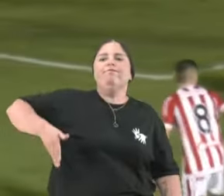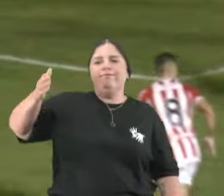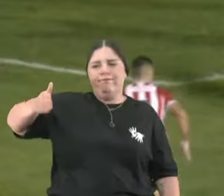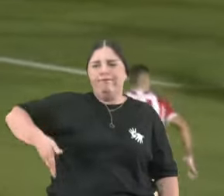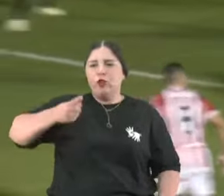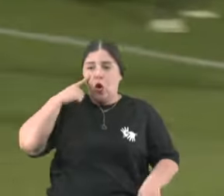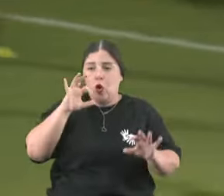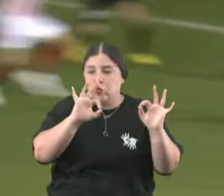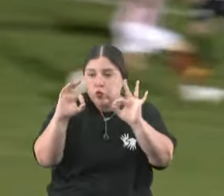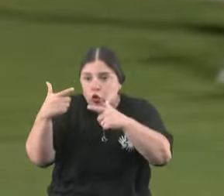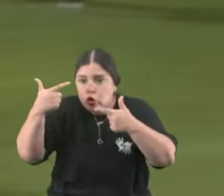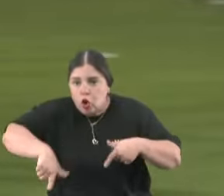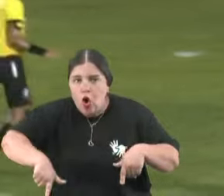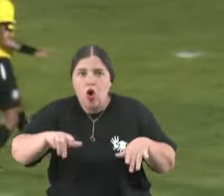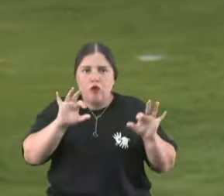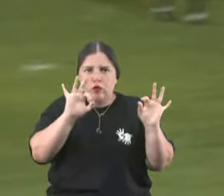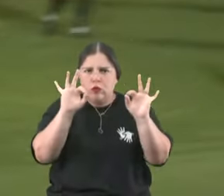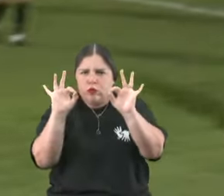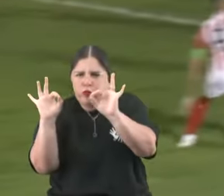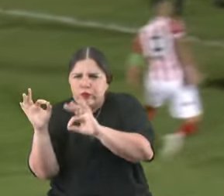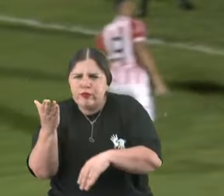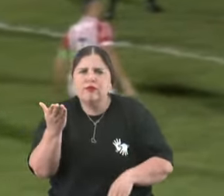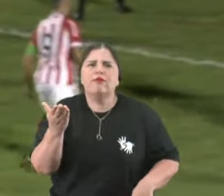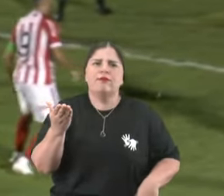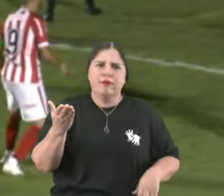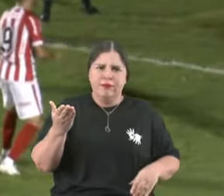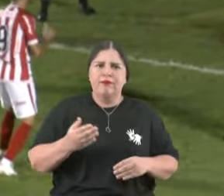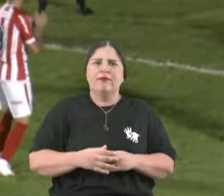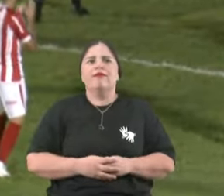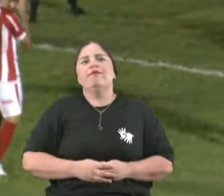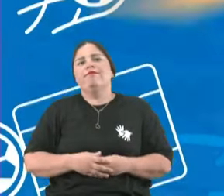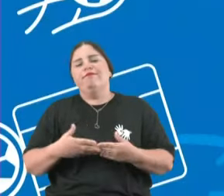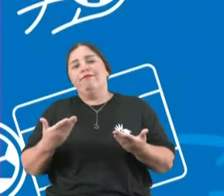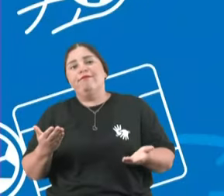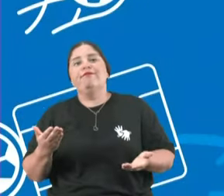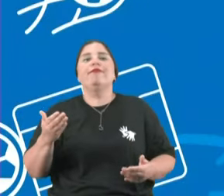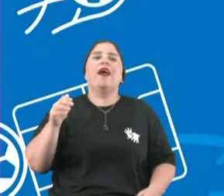Olha aí, ó, como teve liberdade o Hereda. O Anselmo finaliza.